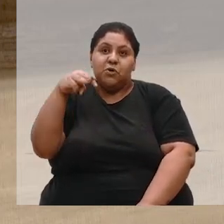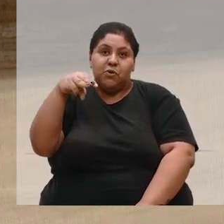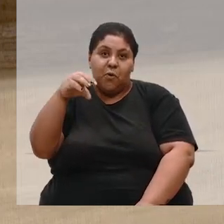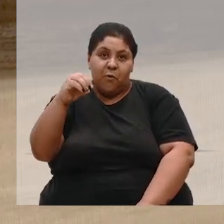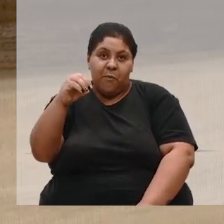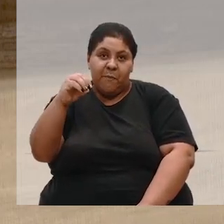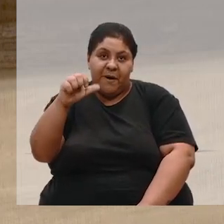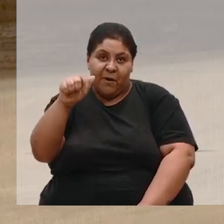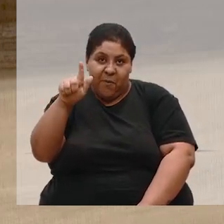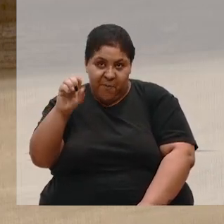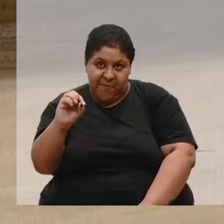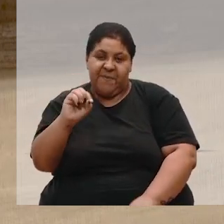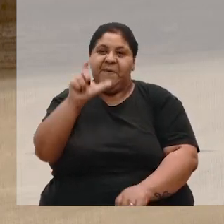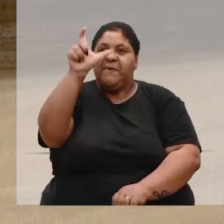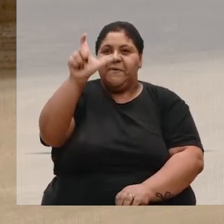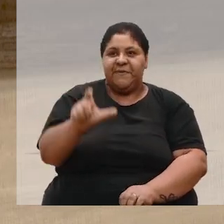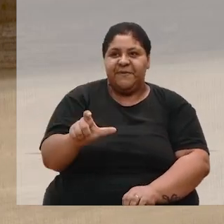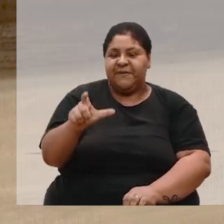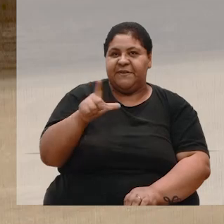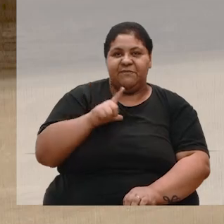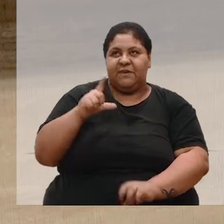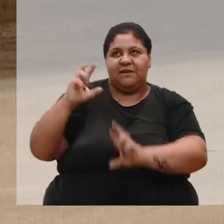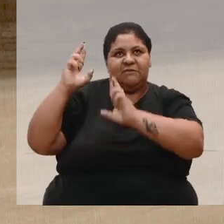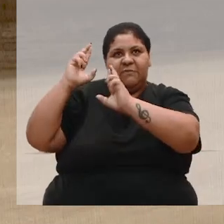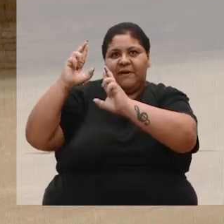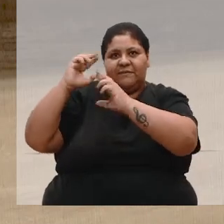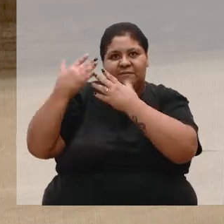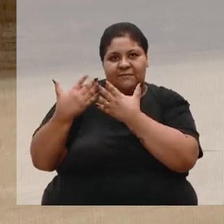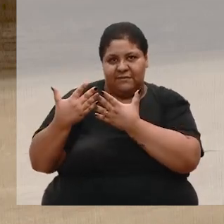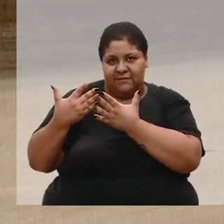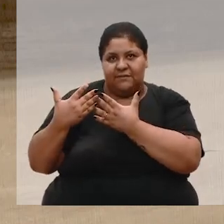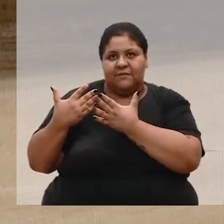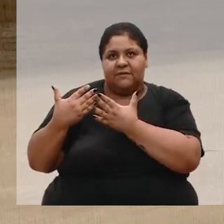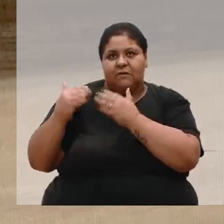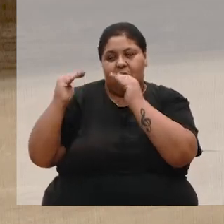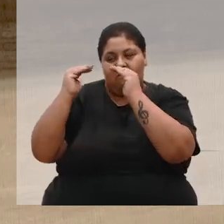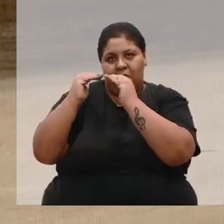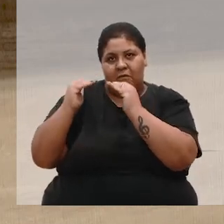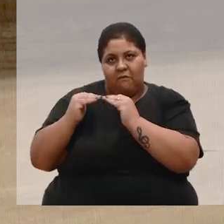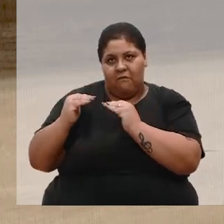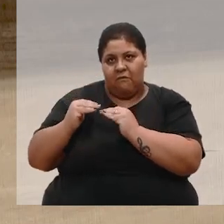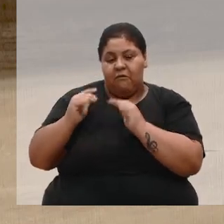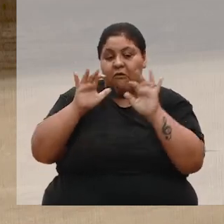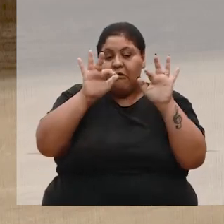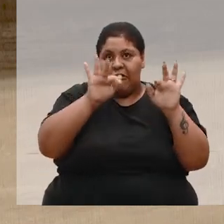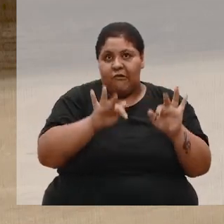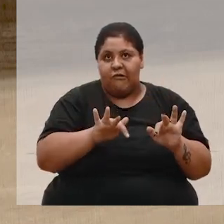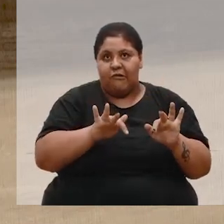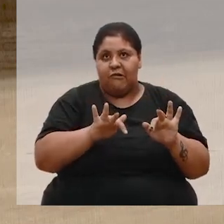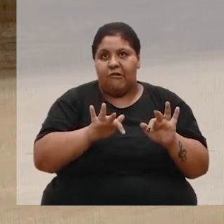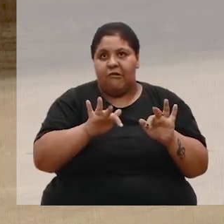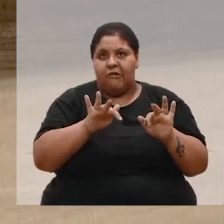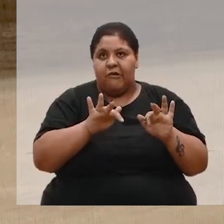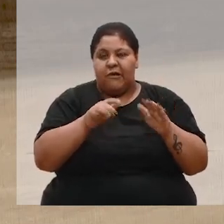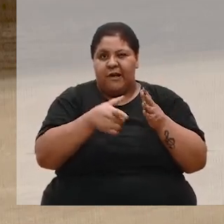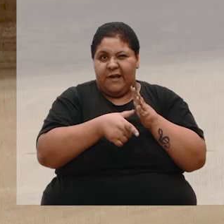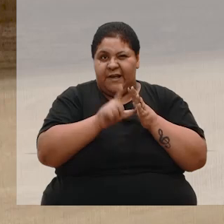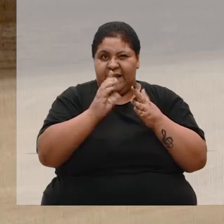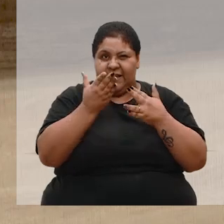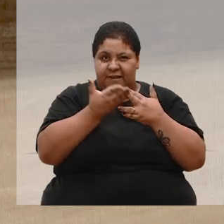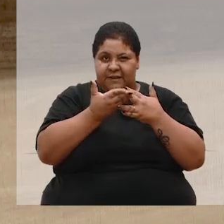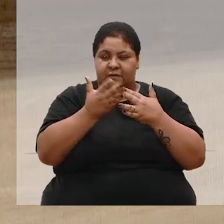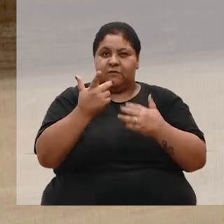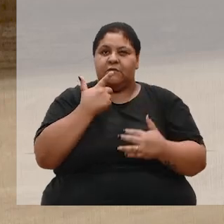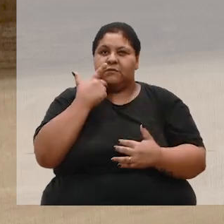pessoas sem perspectiva, né? E dialoga muito com o final do nosso bloco anterior, quando tu falavas